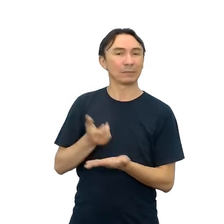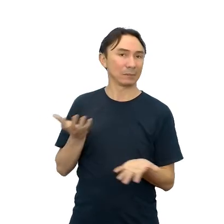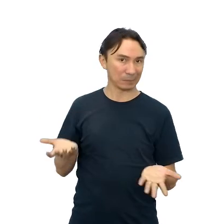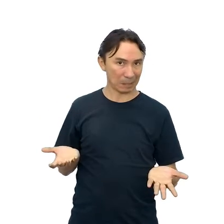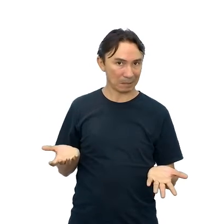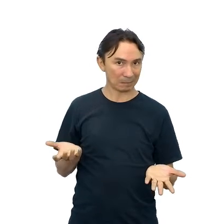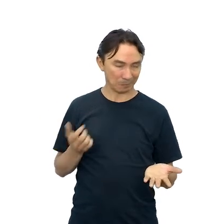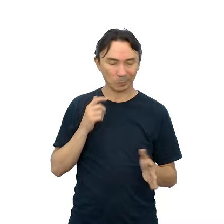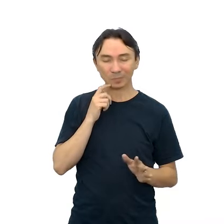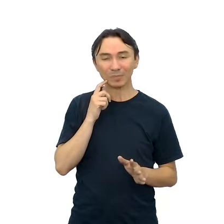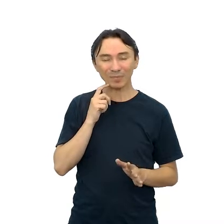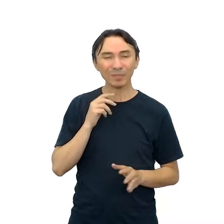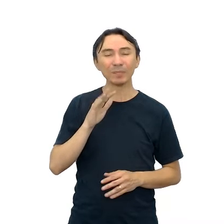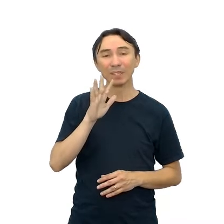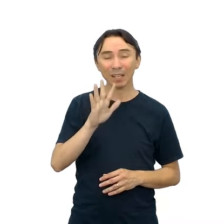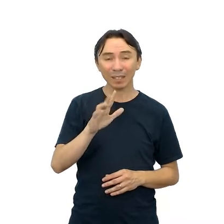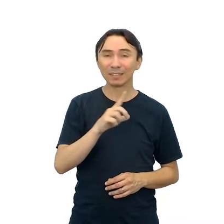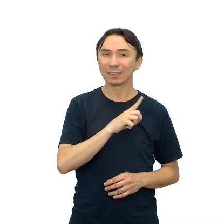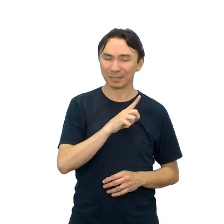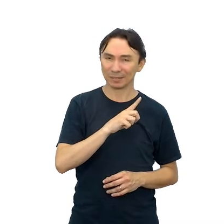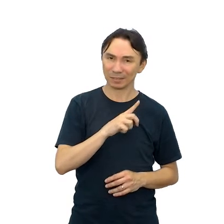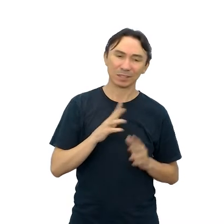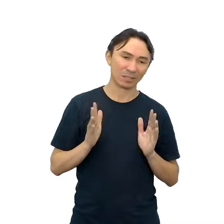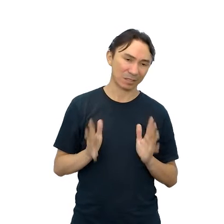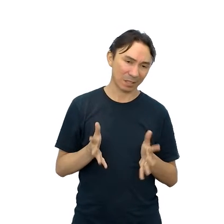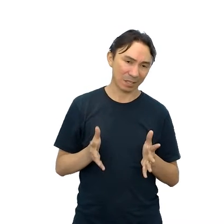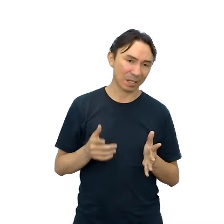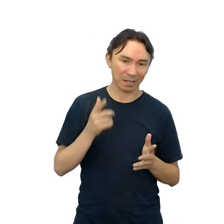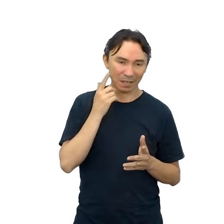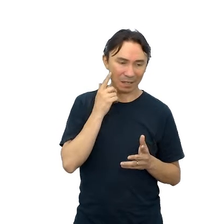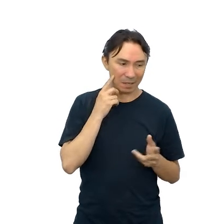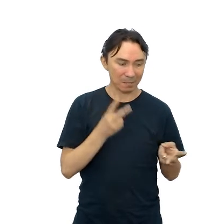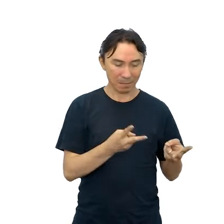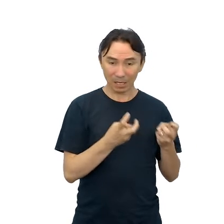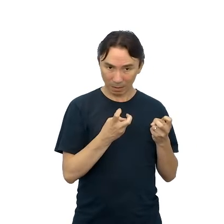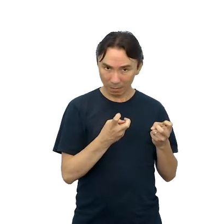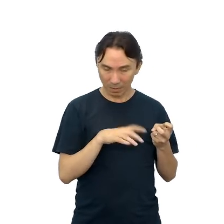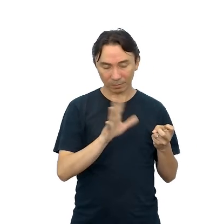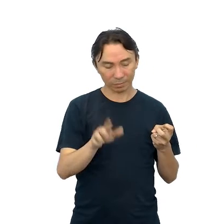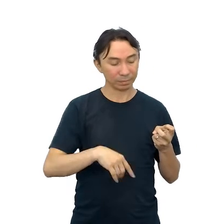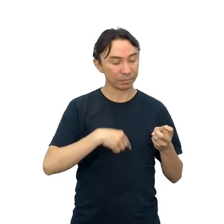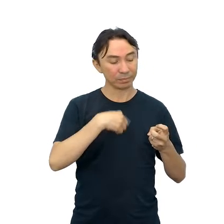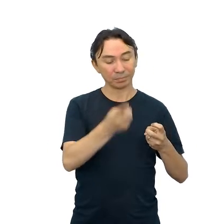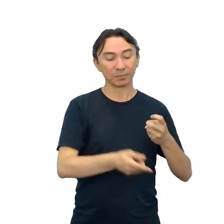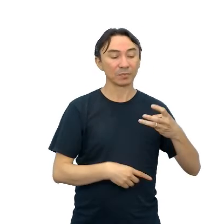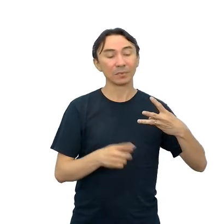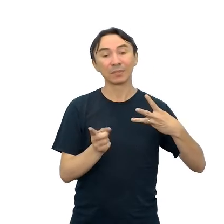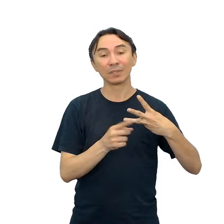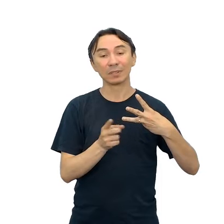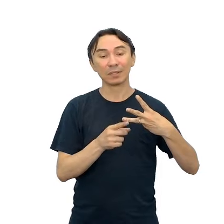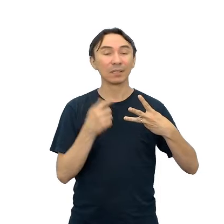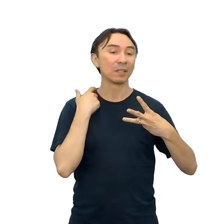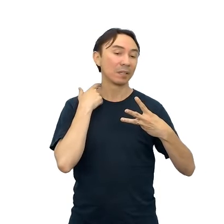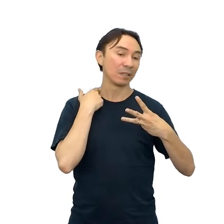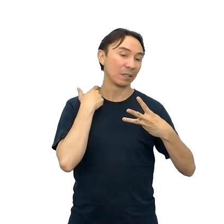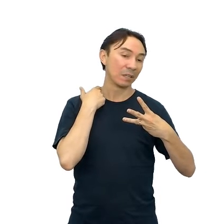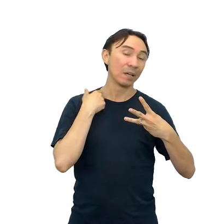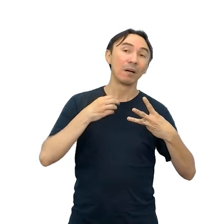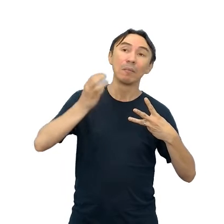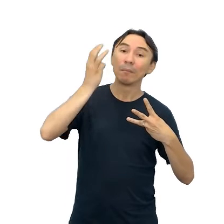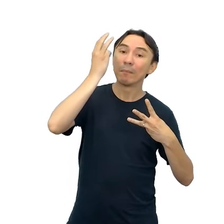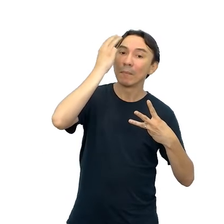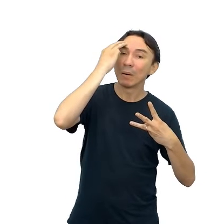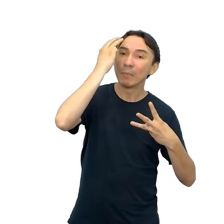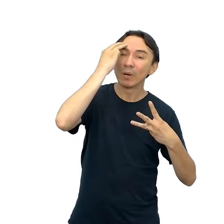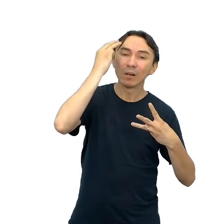Bom, saindo da percepção, nós vamos aqui para a memória de trabalho, né? A memória de trabalho é a